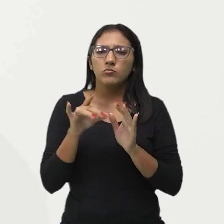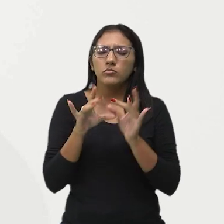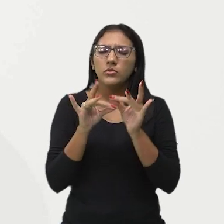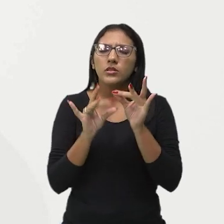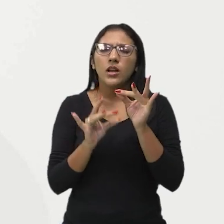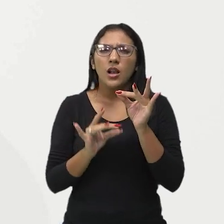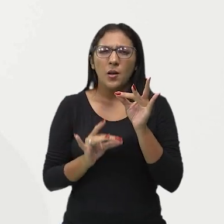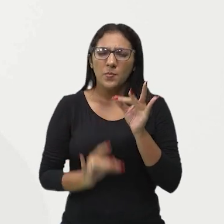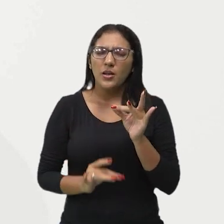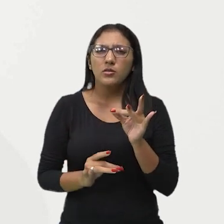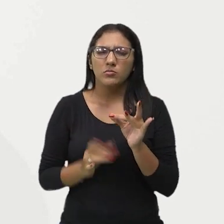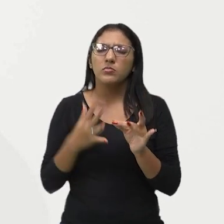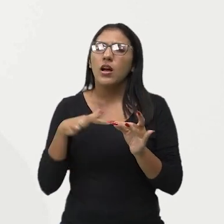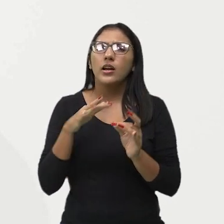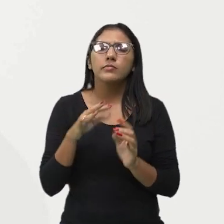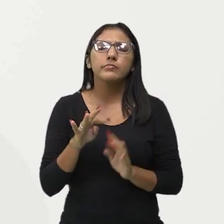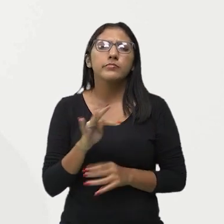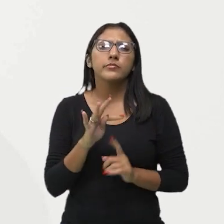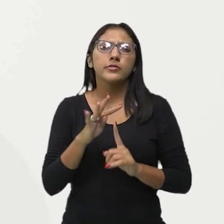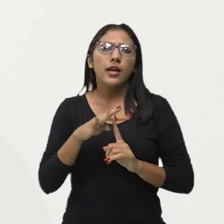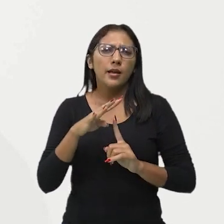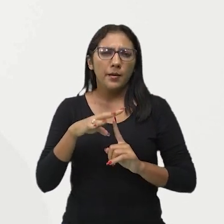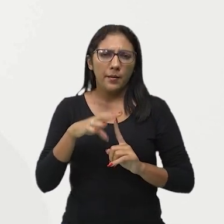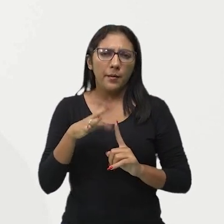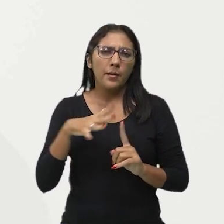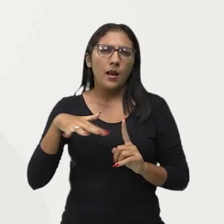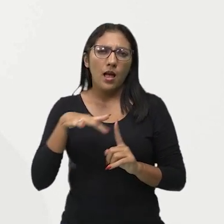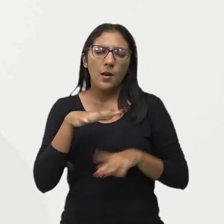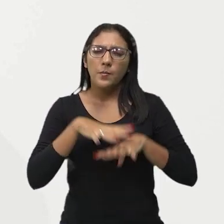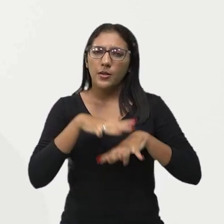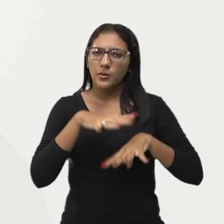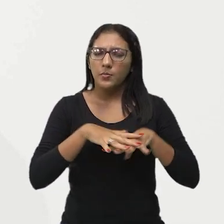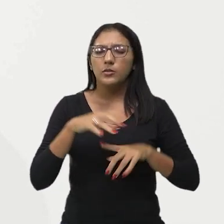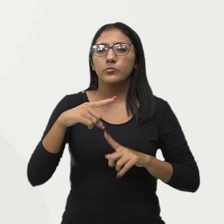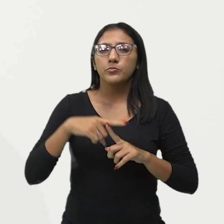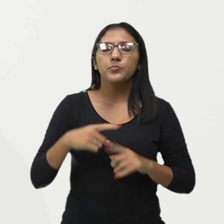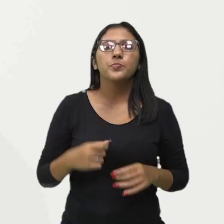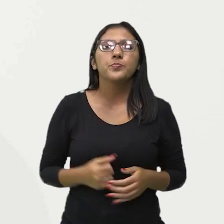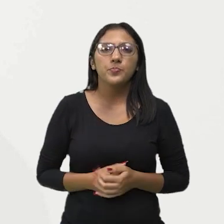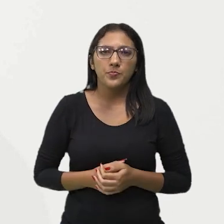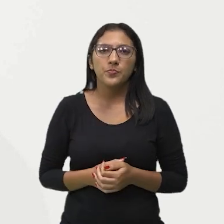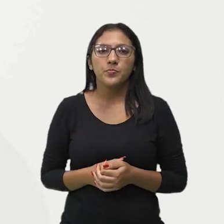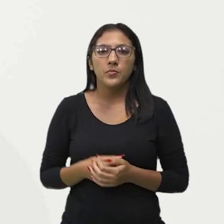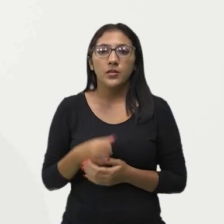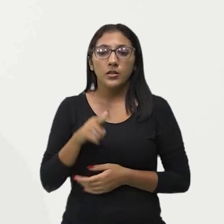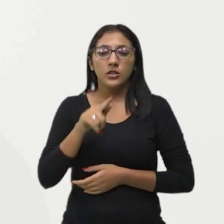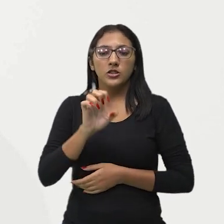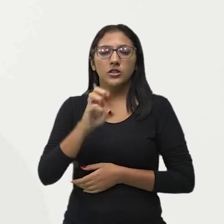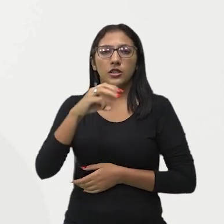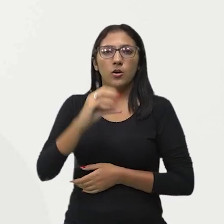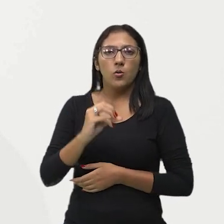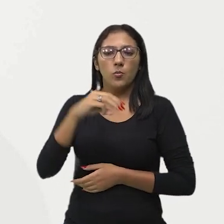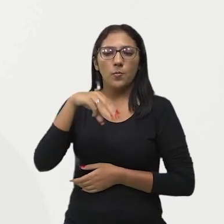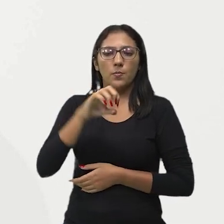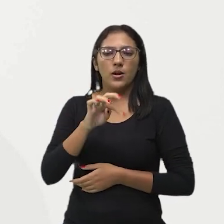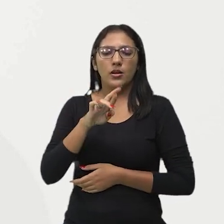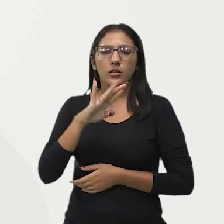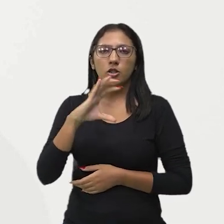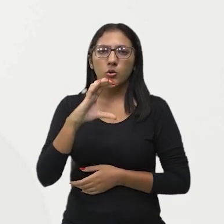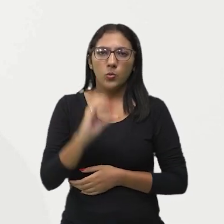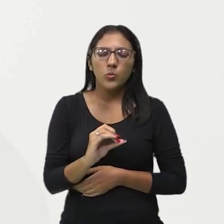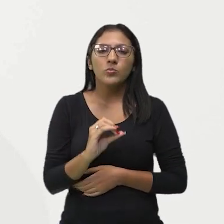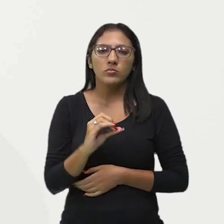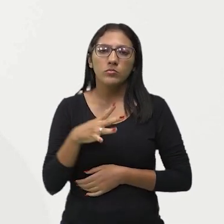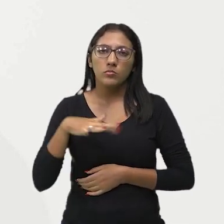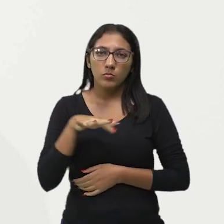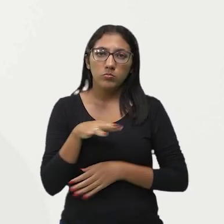lugar geométrico de todos os pontos de um plano que estão localizados à mesma distância r de um ponto